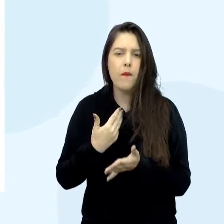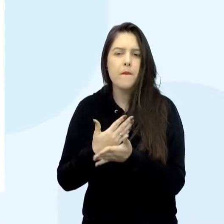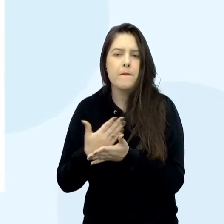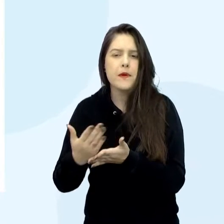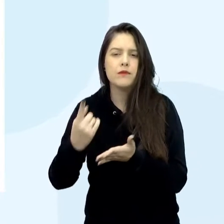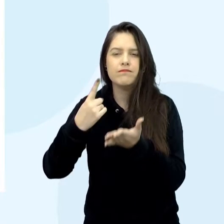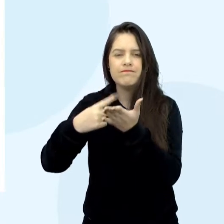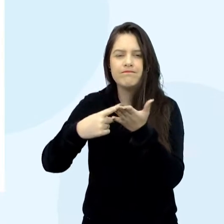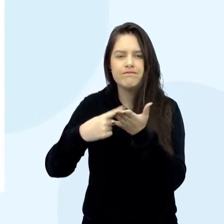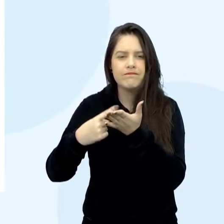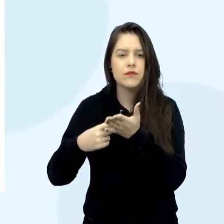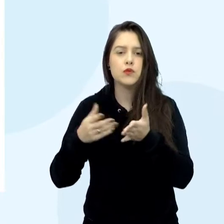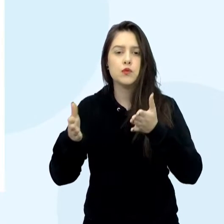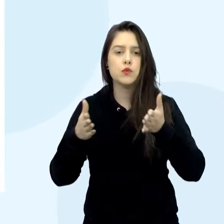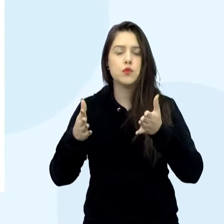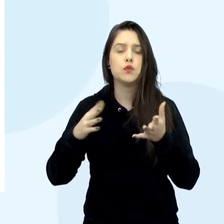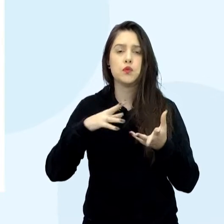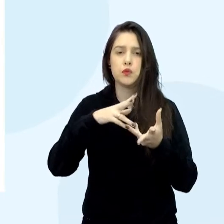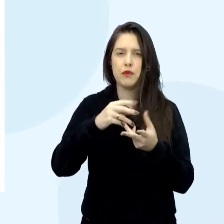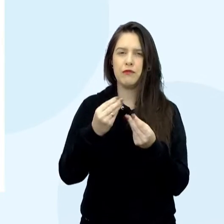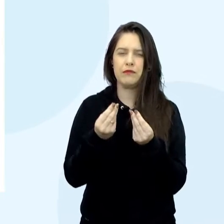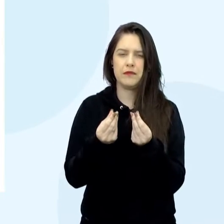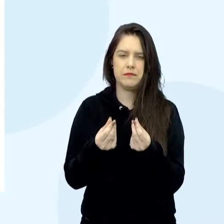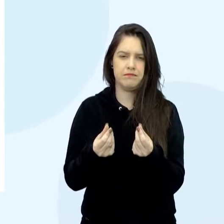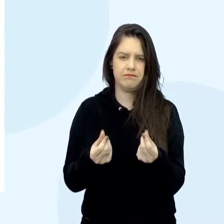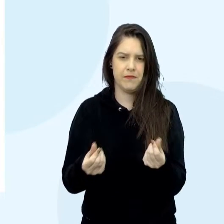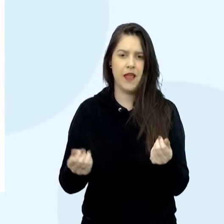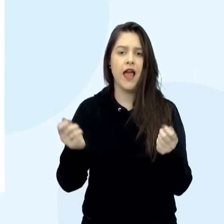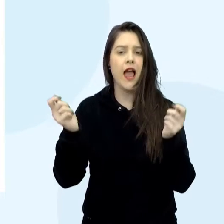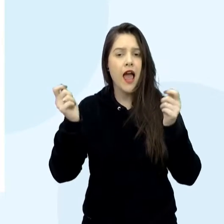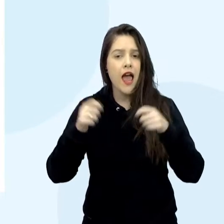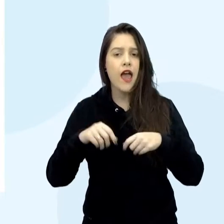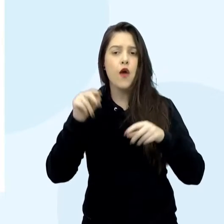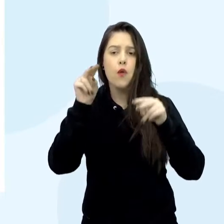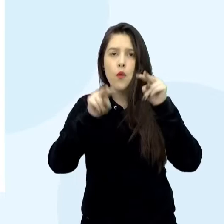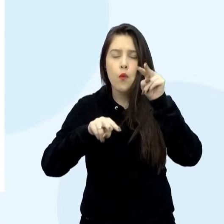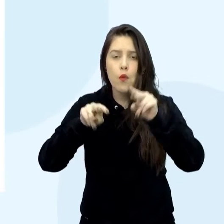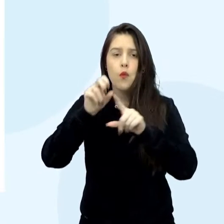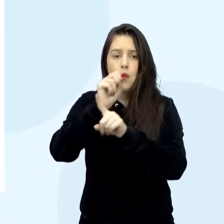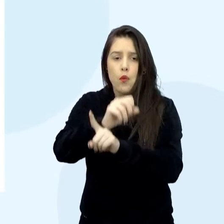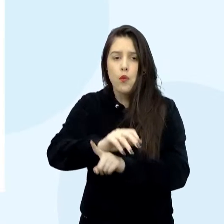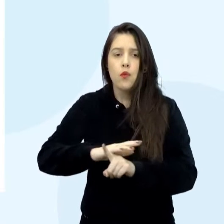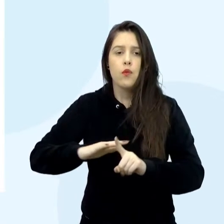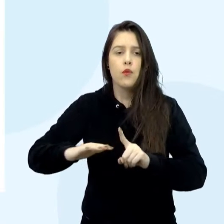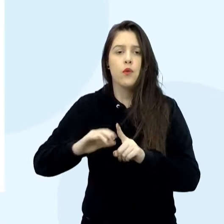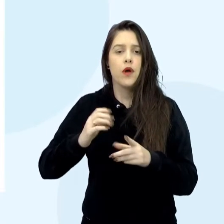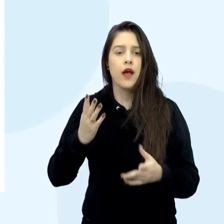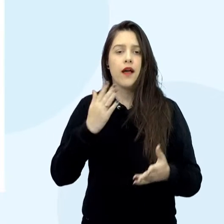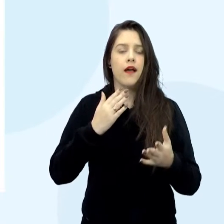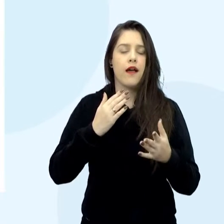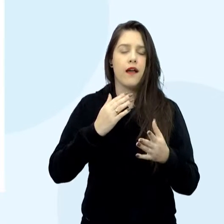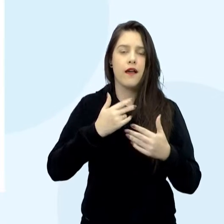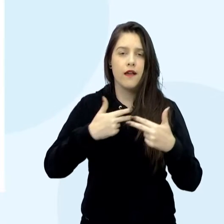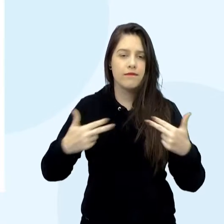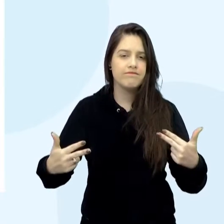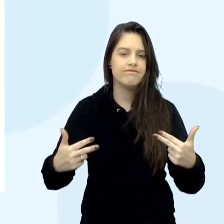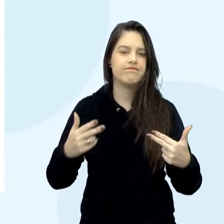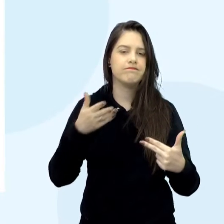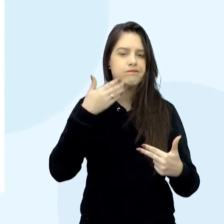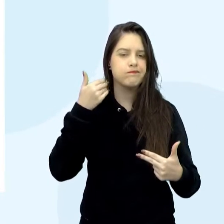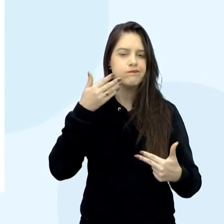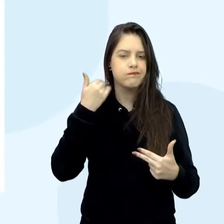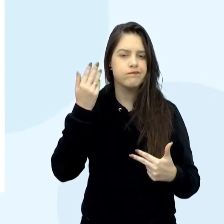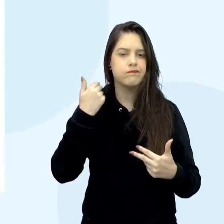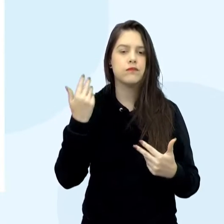desse universo de visibilidade. Assim, já se pode ver o quanto a sociedade alimenta a reprodução